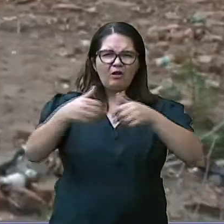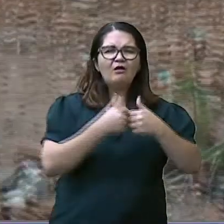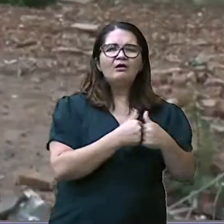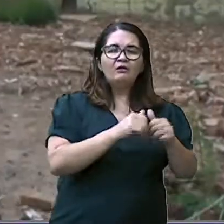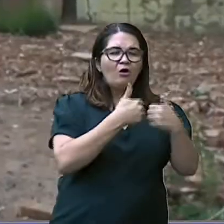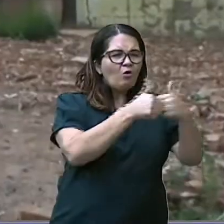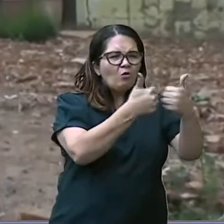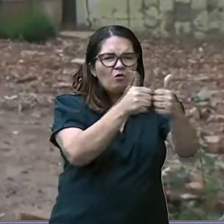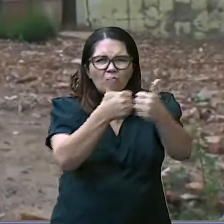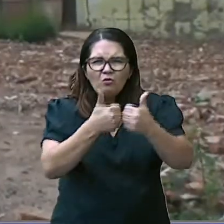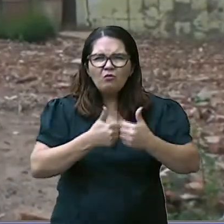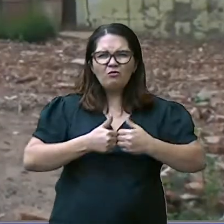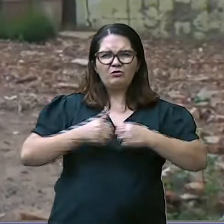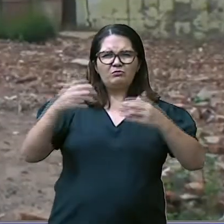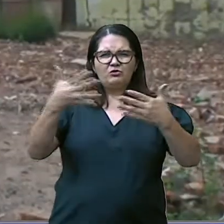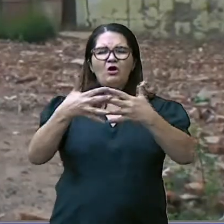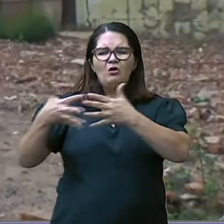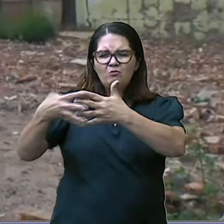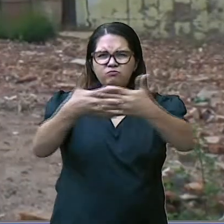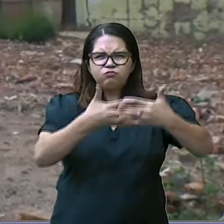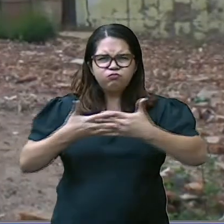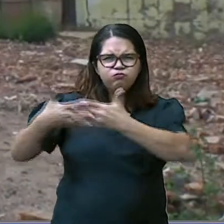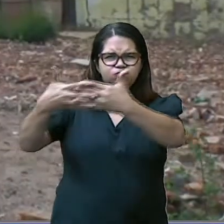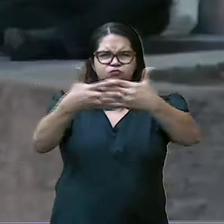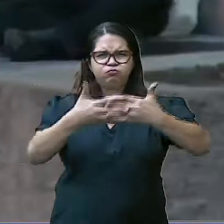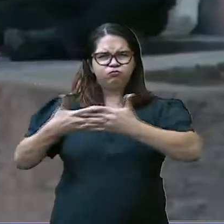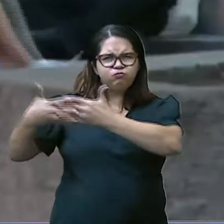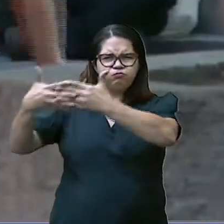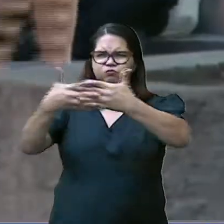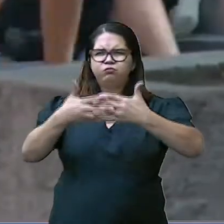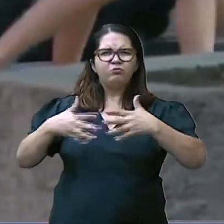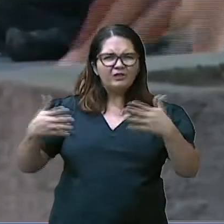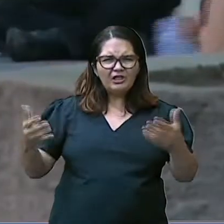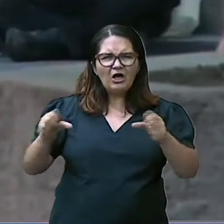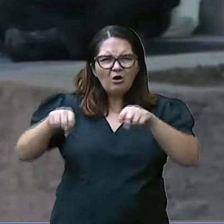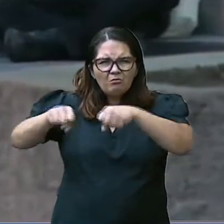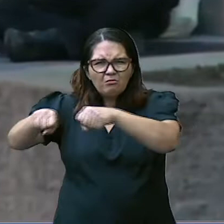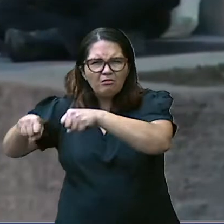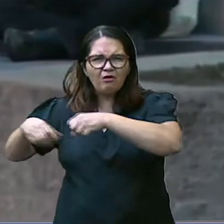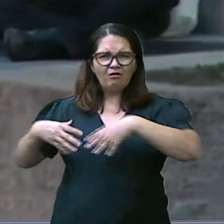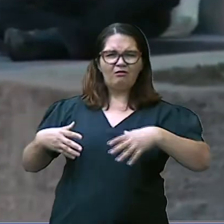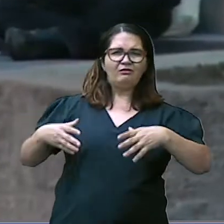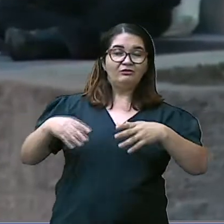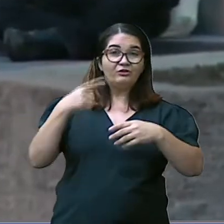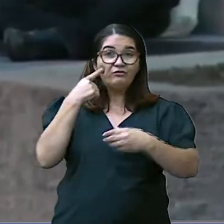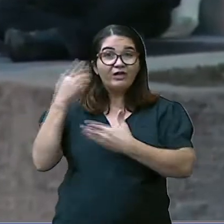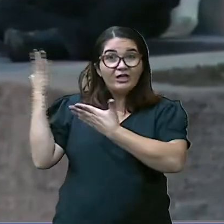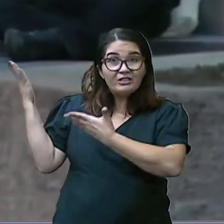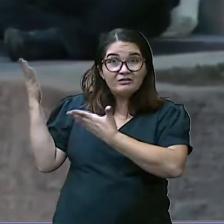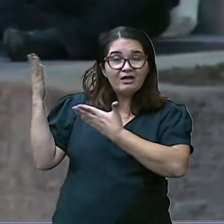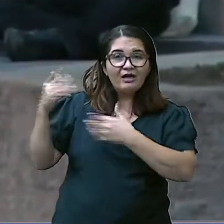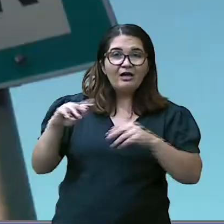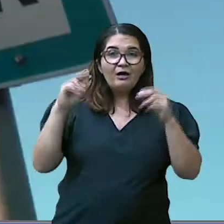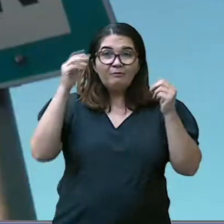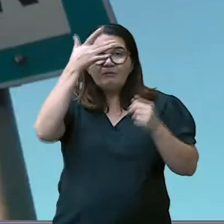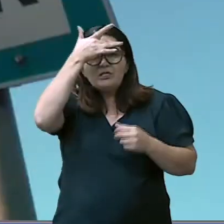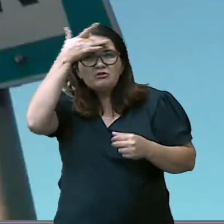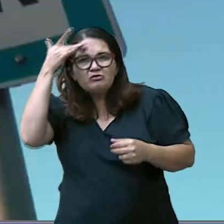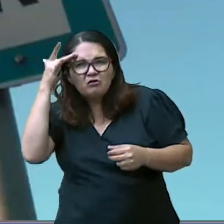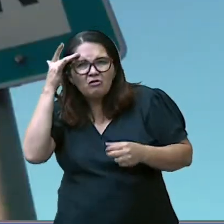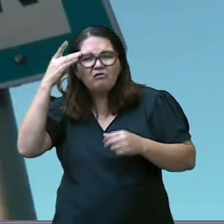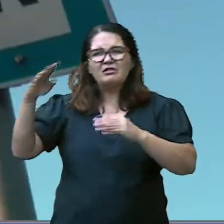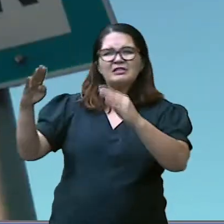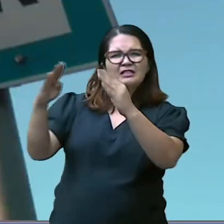pessoas, má utilização, né? Terreno vazio, pessoas sem